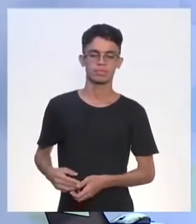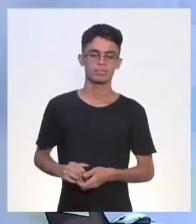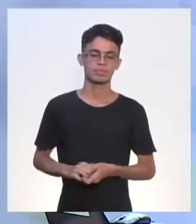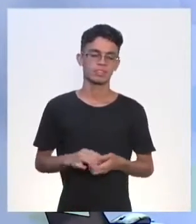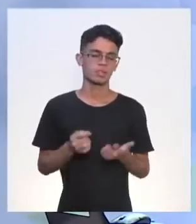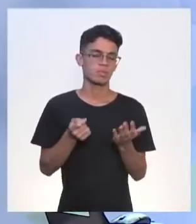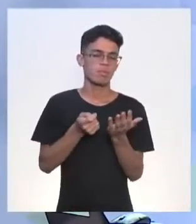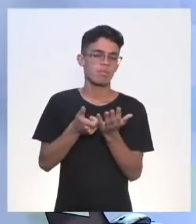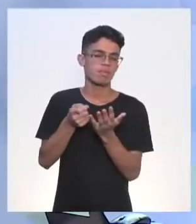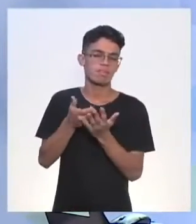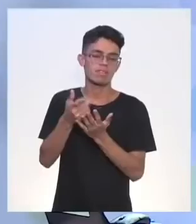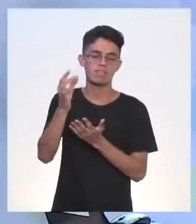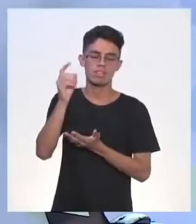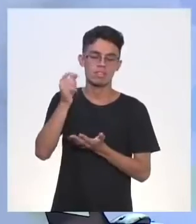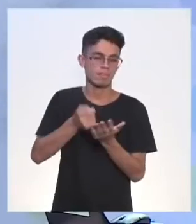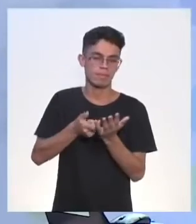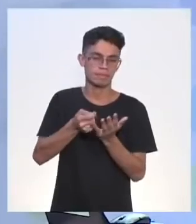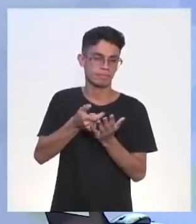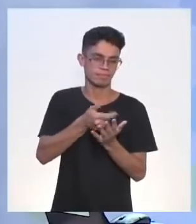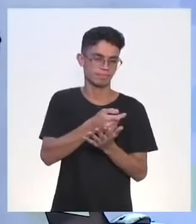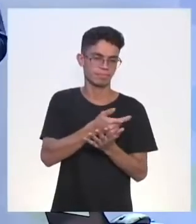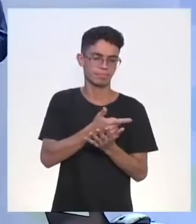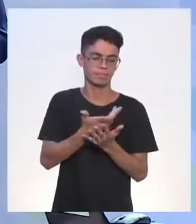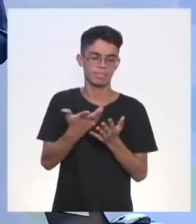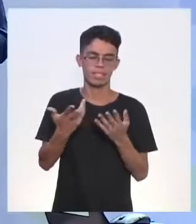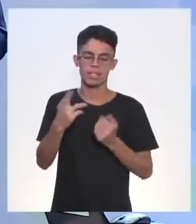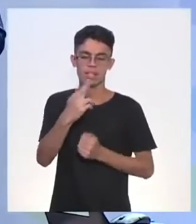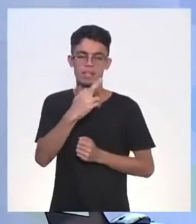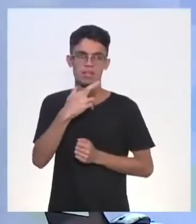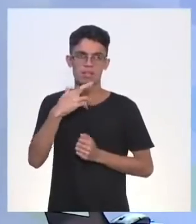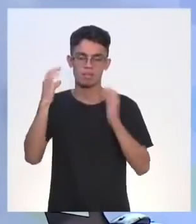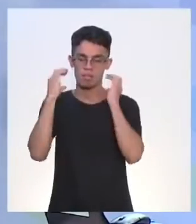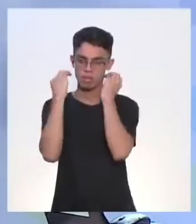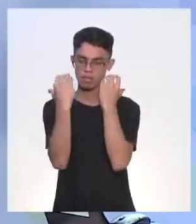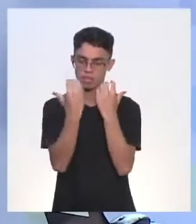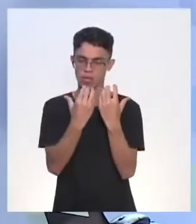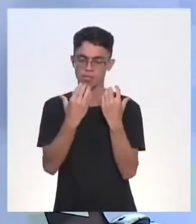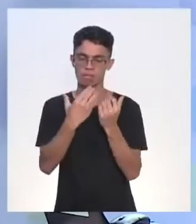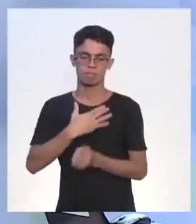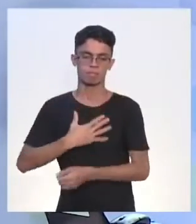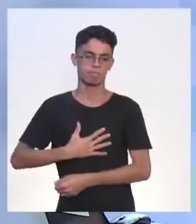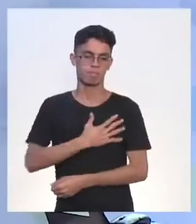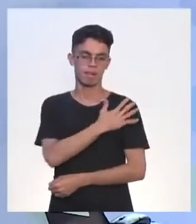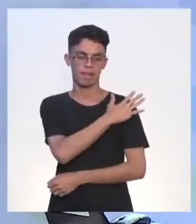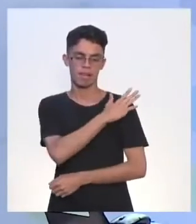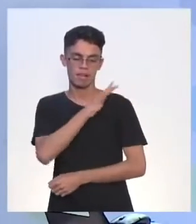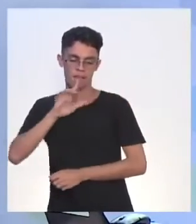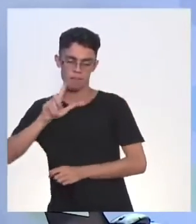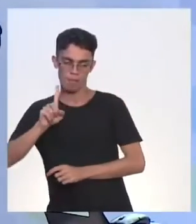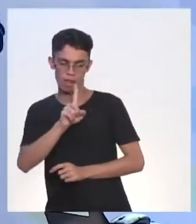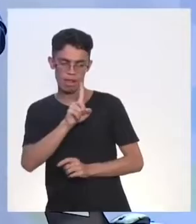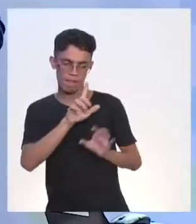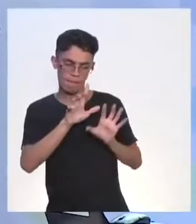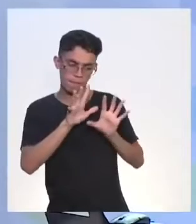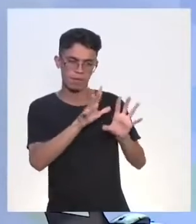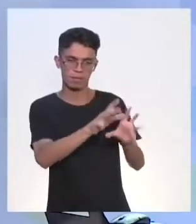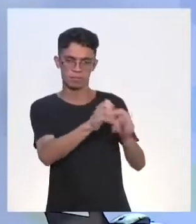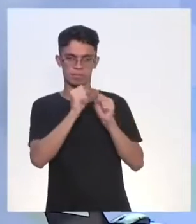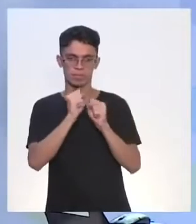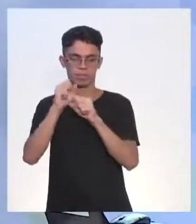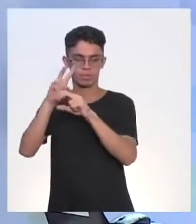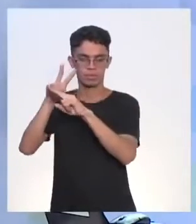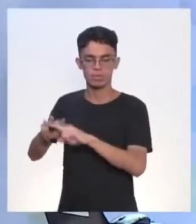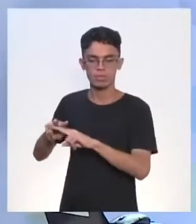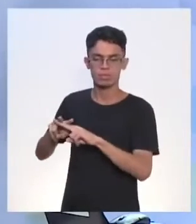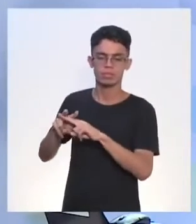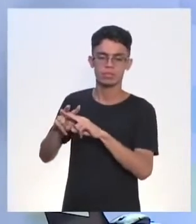Soltaram uma fake news, disseram que iam prender o Marechal Deodoro da Fonseca, os batalhões foram ali chamá-lo para